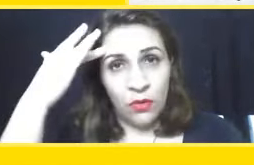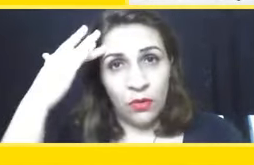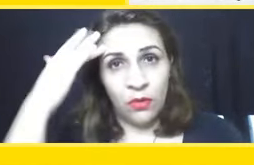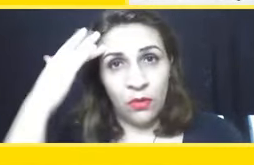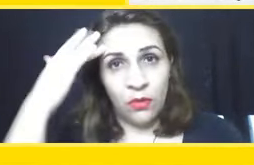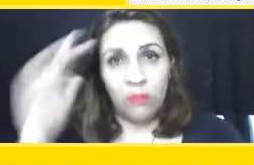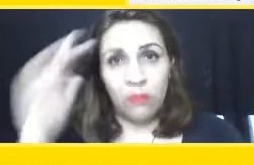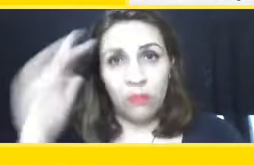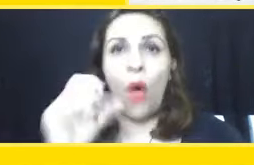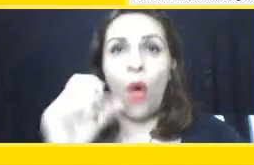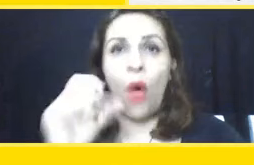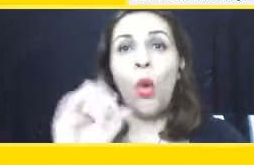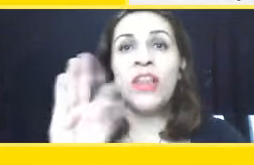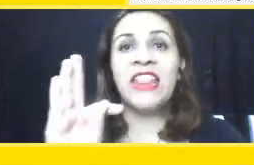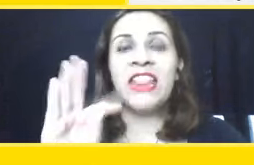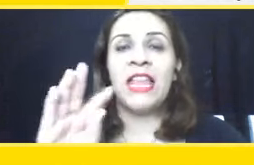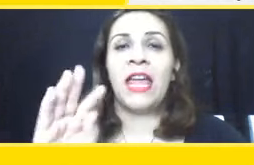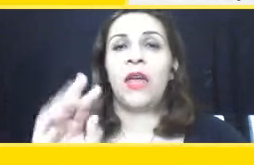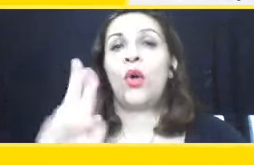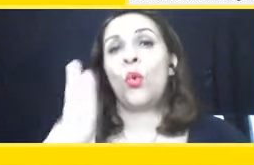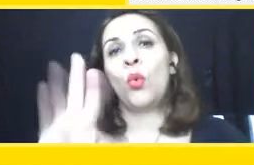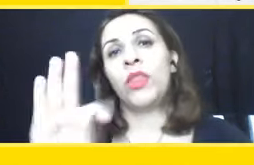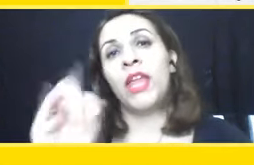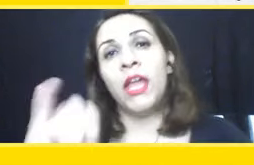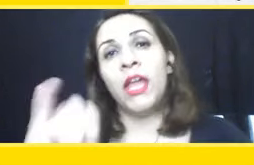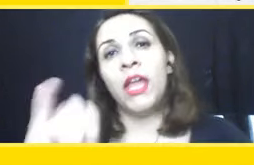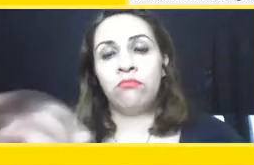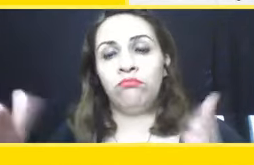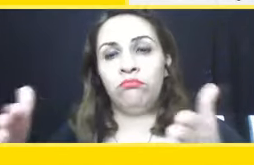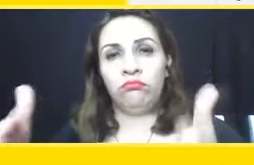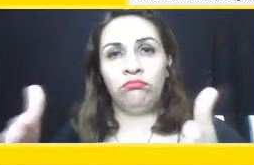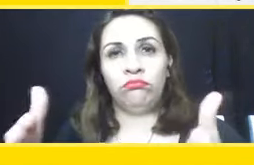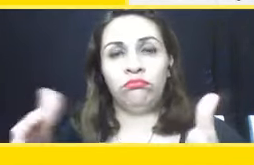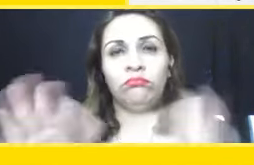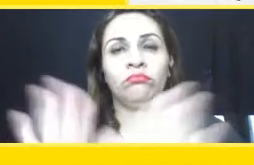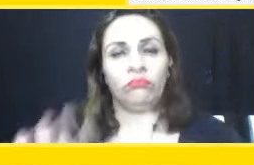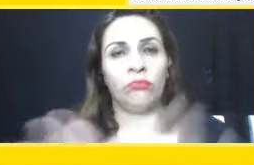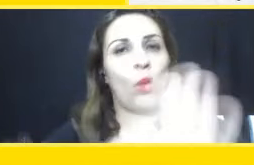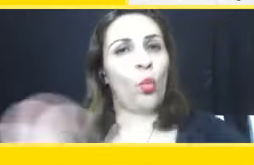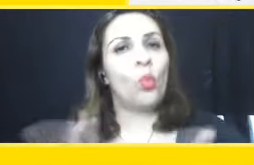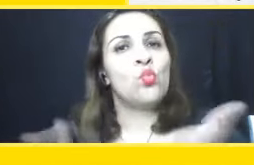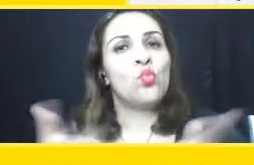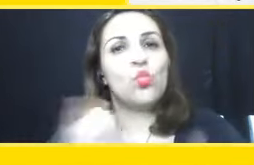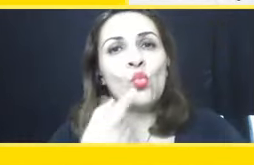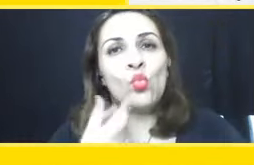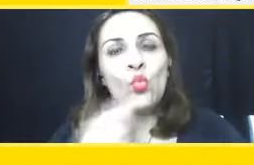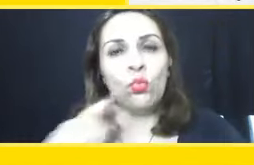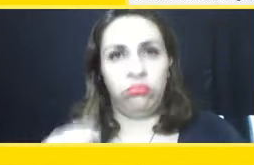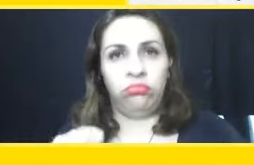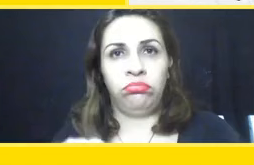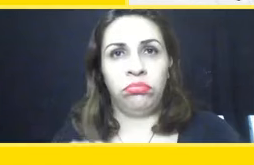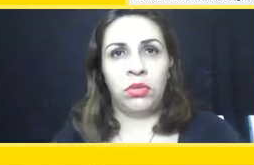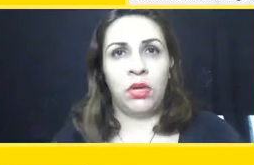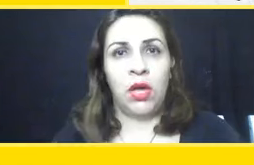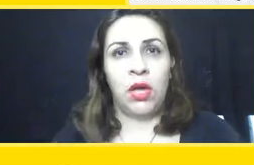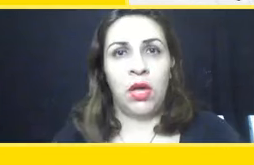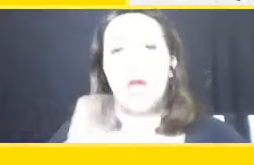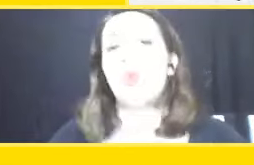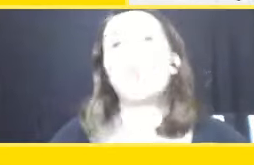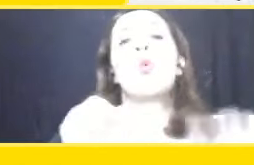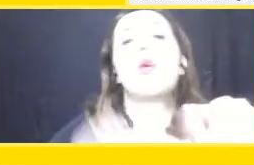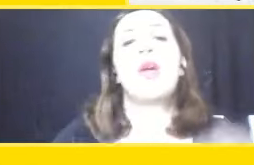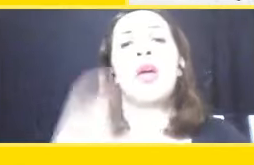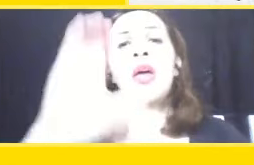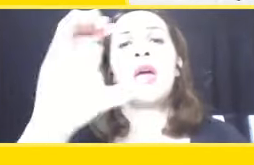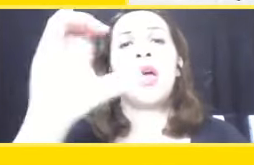leito de UTI, mas ele está no leito de enfermaria. O moderado, ele fica na enfermaria. Eu não sei se você sabe, os casos ativos, eles são